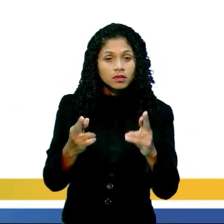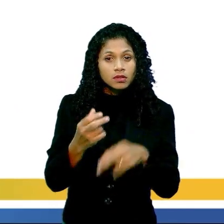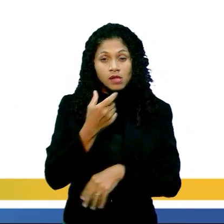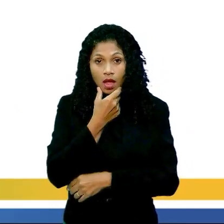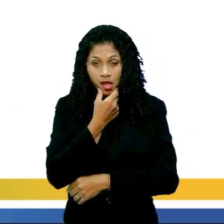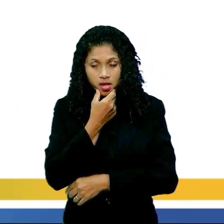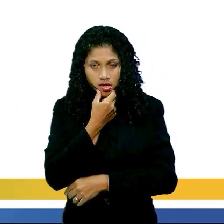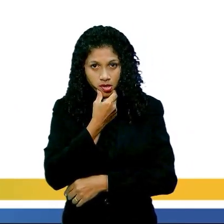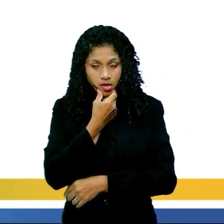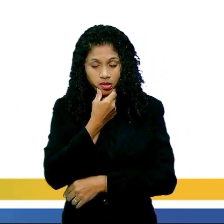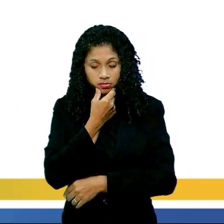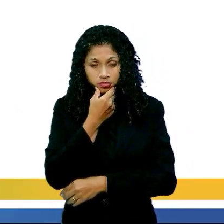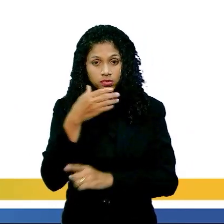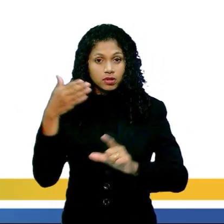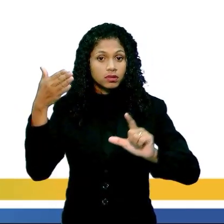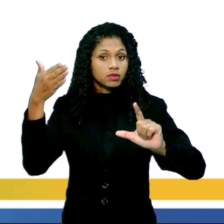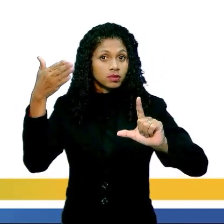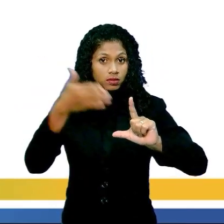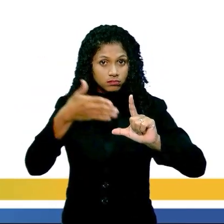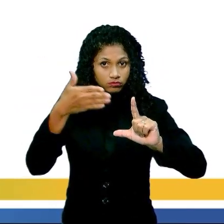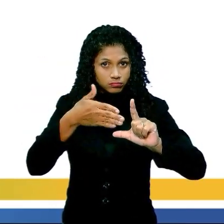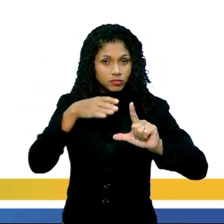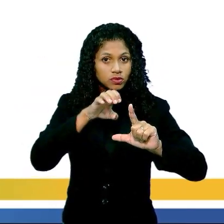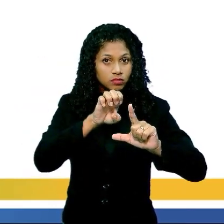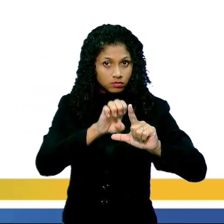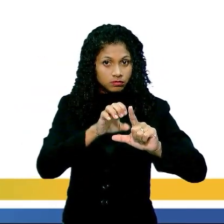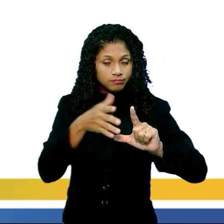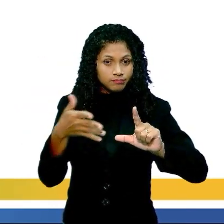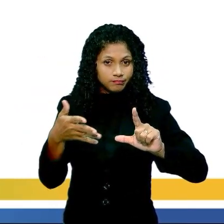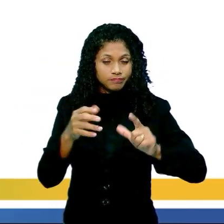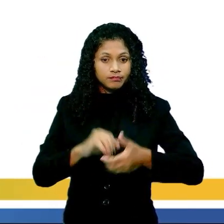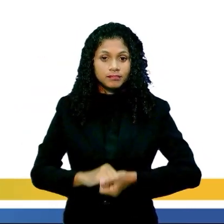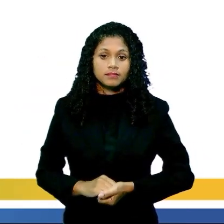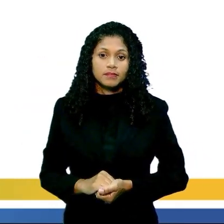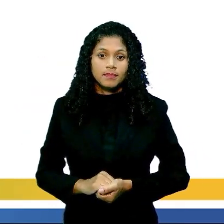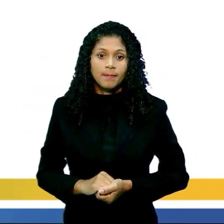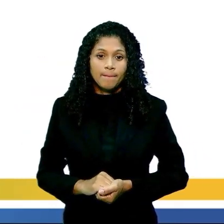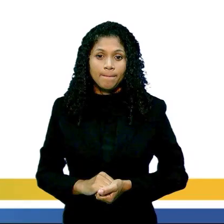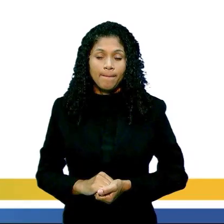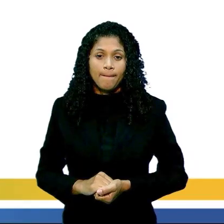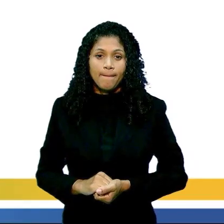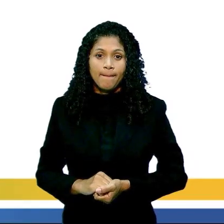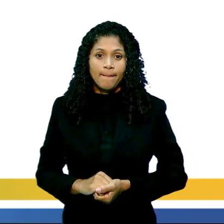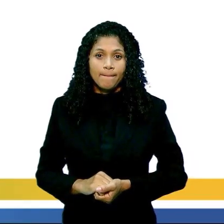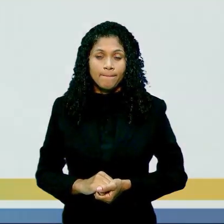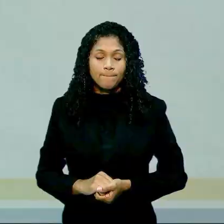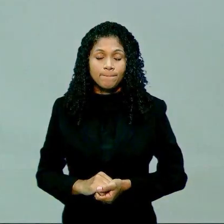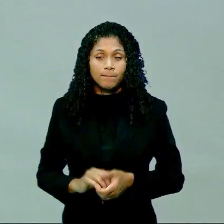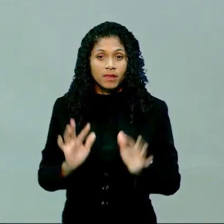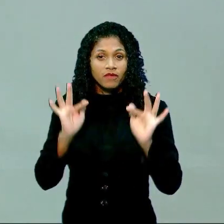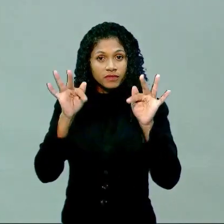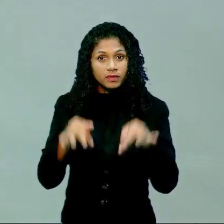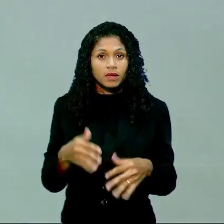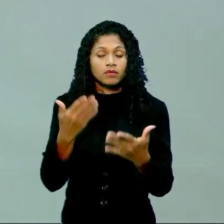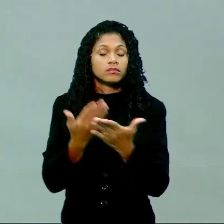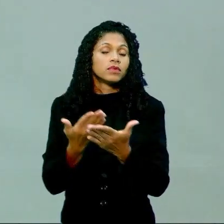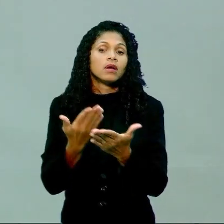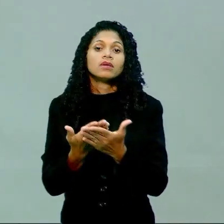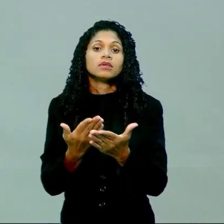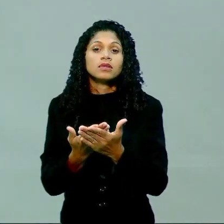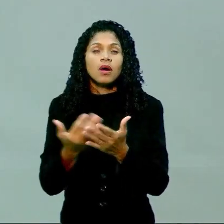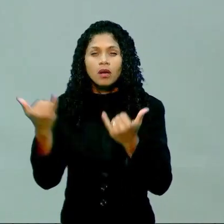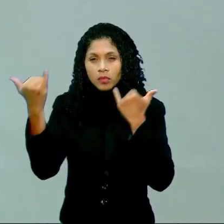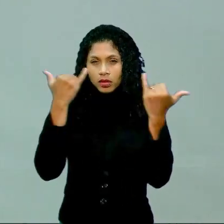inglesa, vocês podem acessar esses sites. E nossa aula hoje foi finalizada. Para